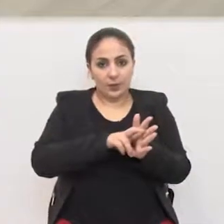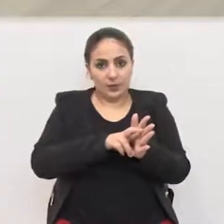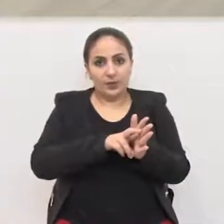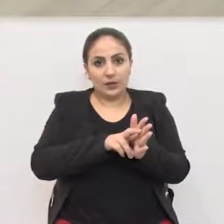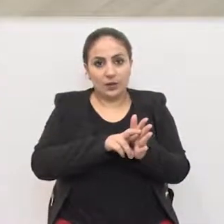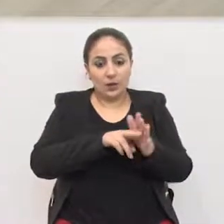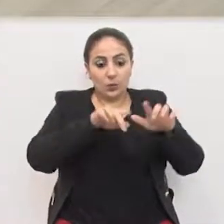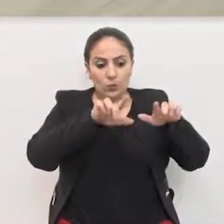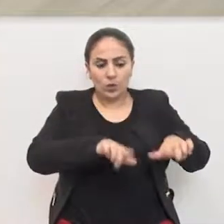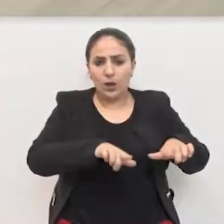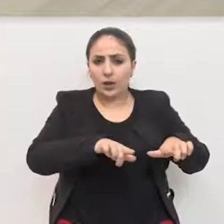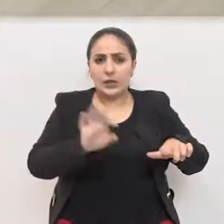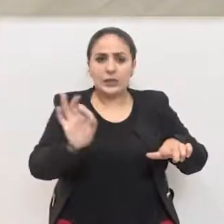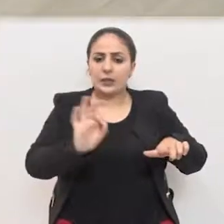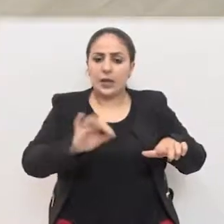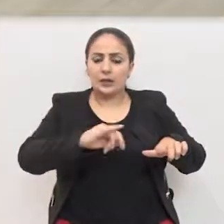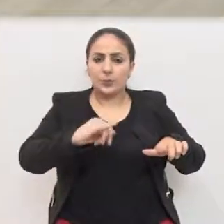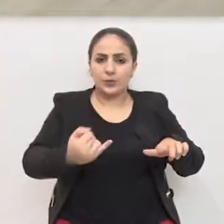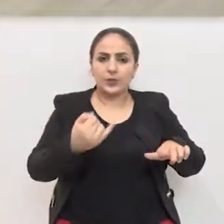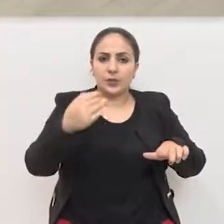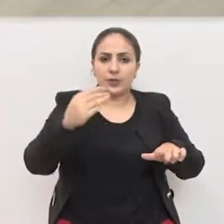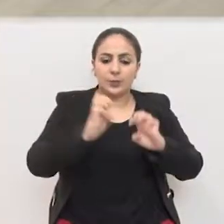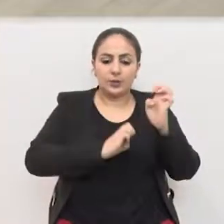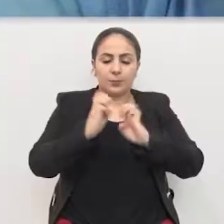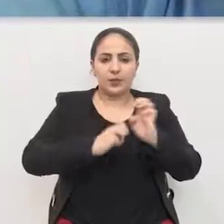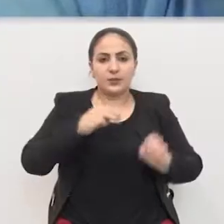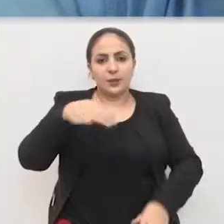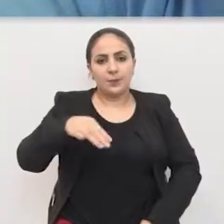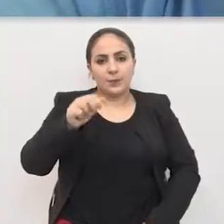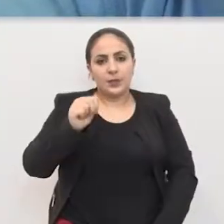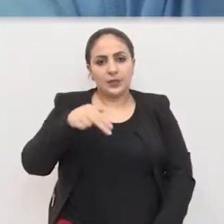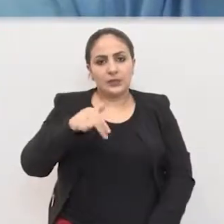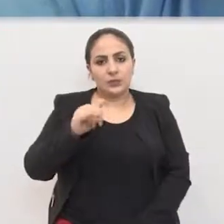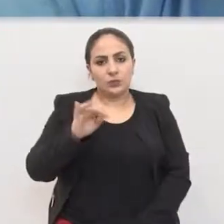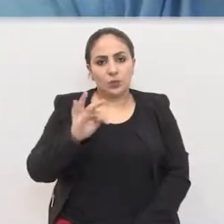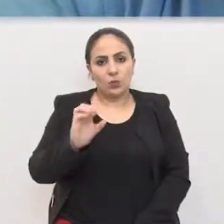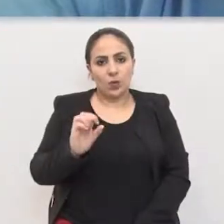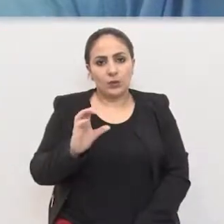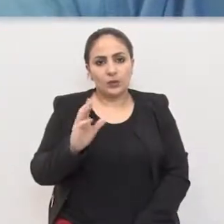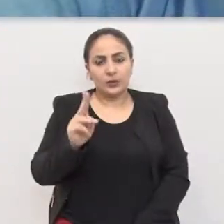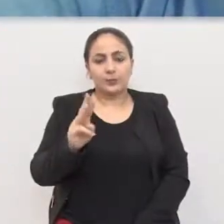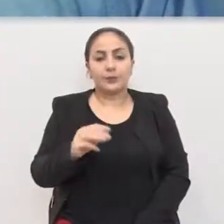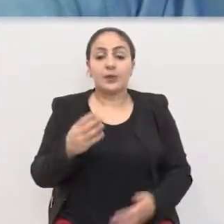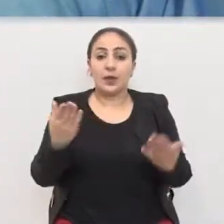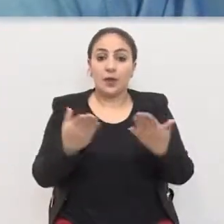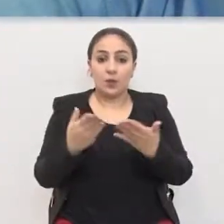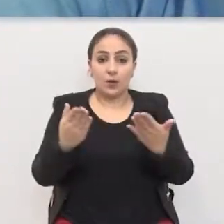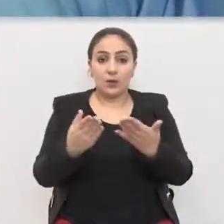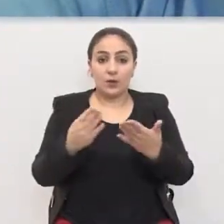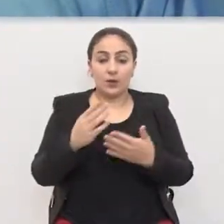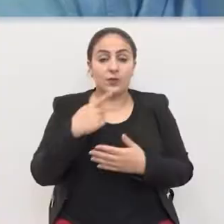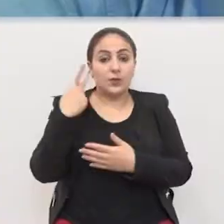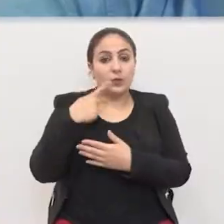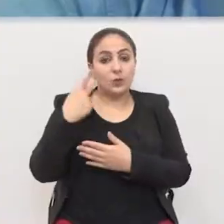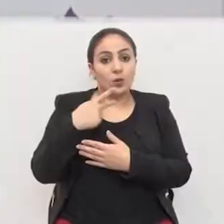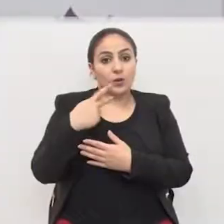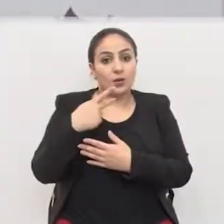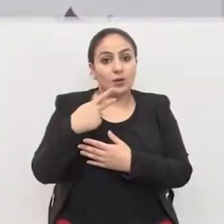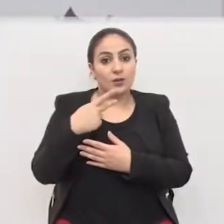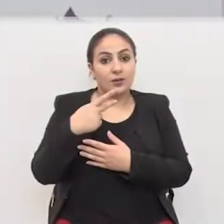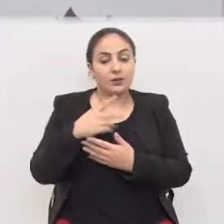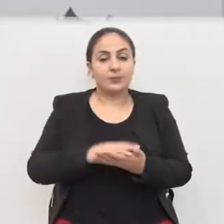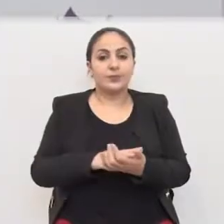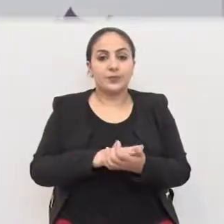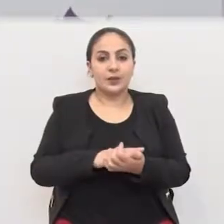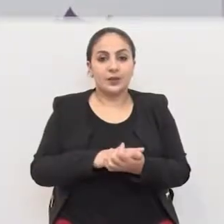imóvel que estaria sendo pouco aproveitado pela Manitowoc. Agora, Patrick Cavalcante comemora os avanços. É um